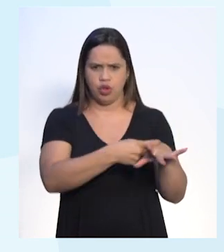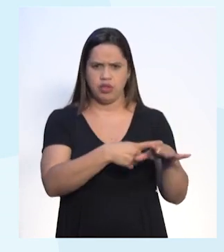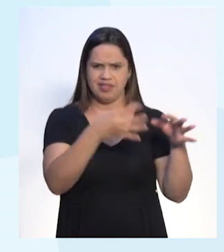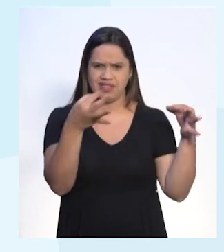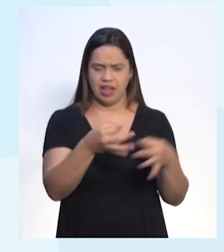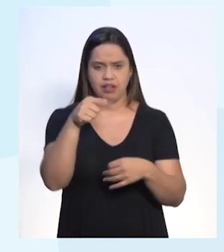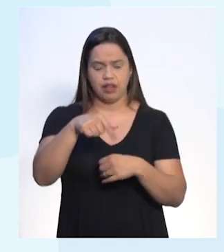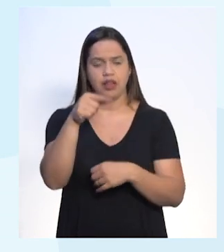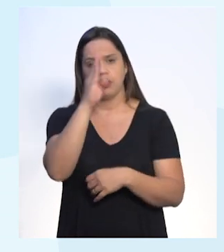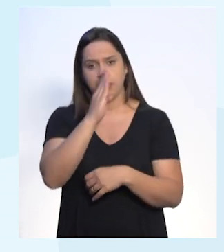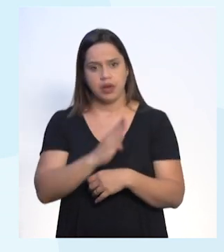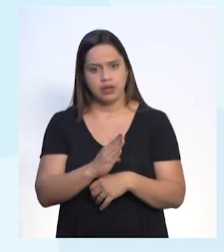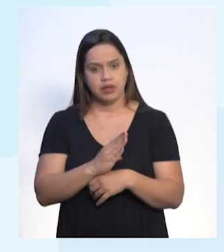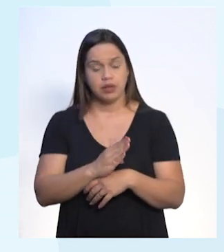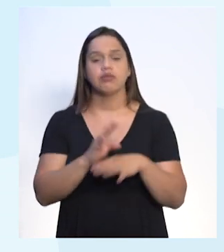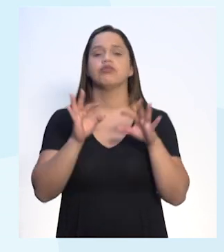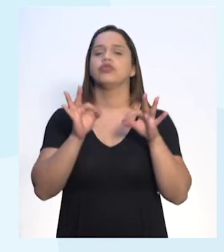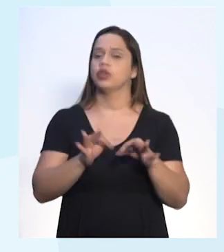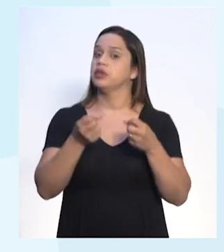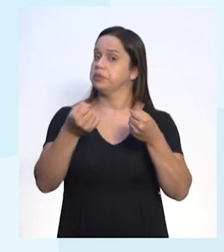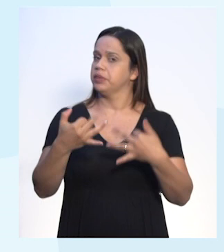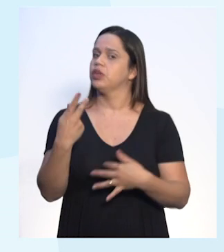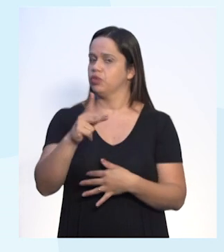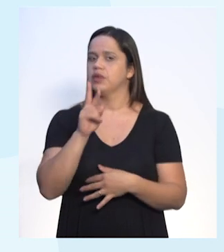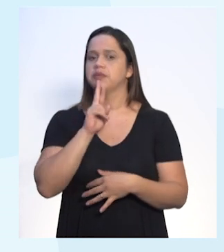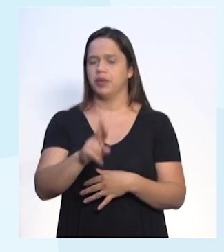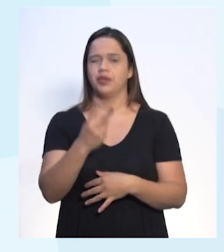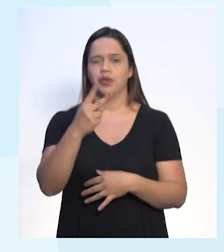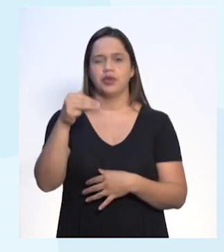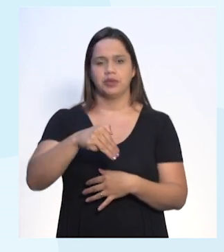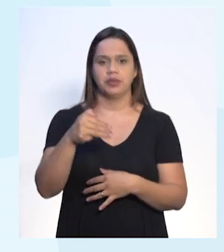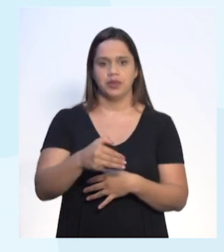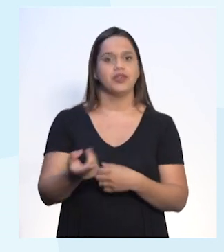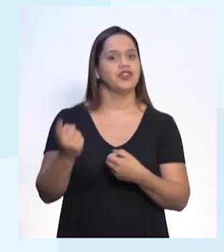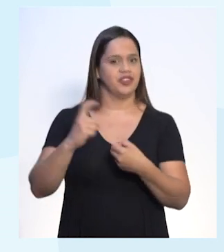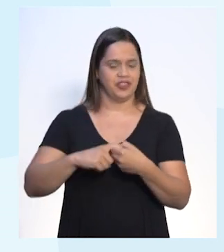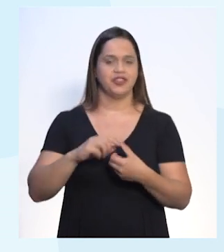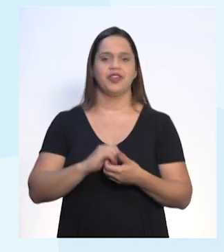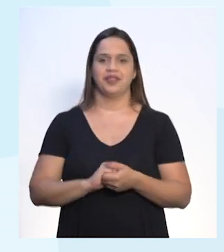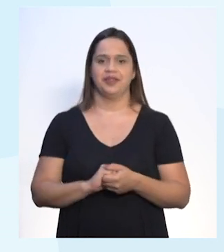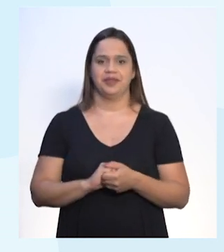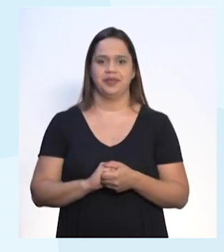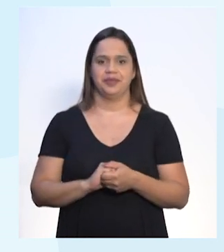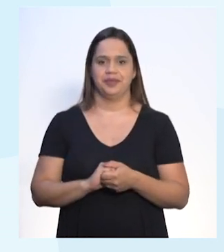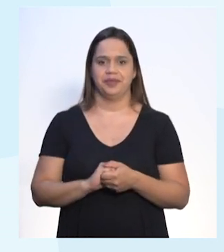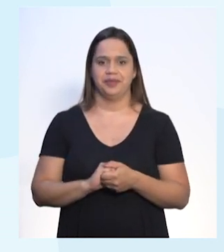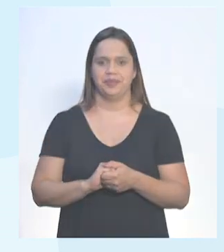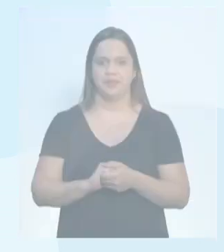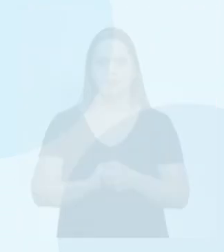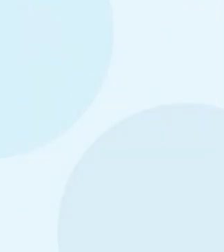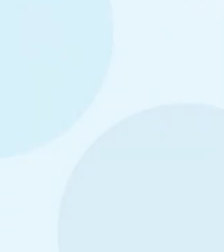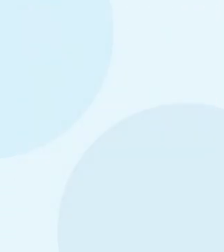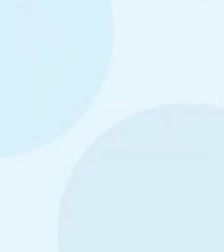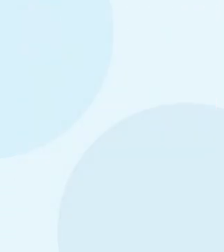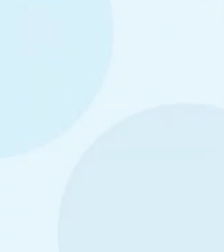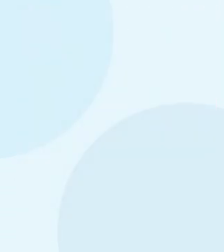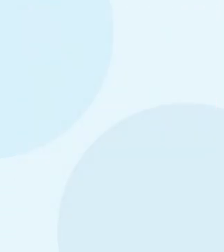no Brasil? Justifique sua resposta. Em 2 minutos, a gente volta.